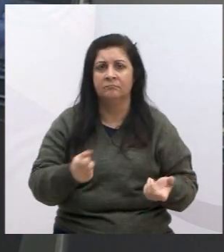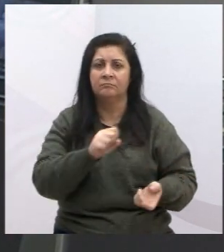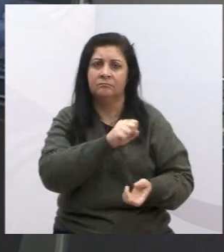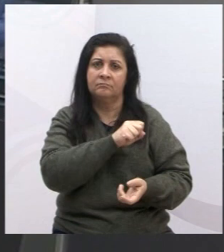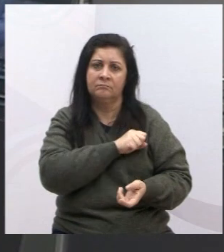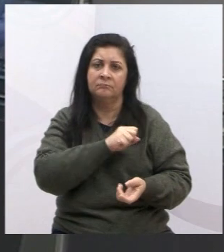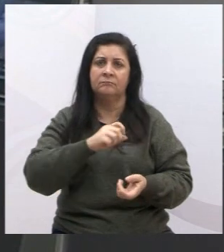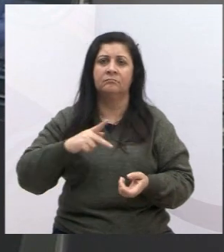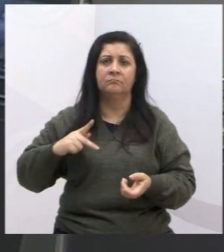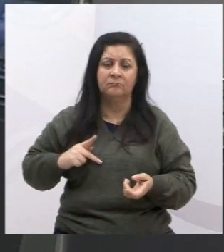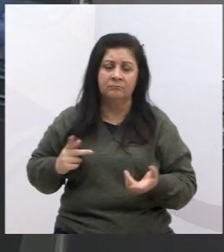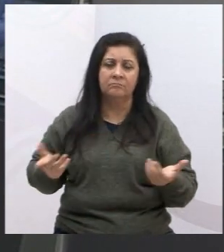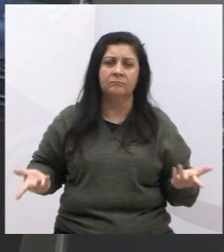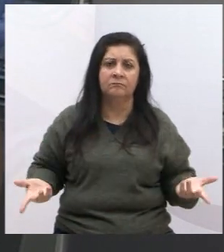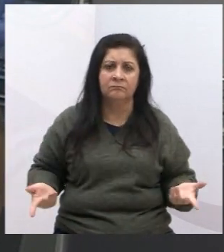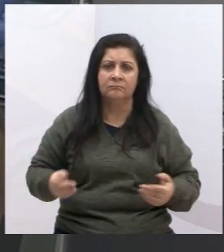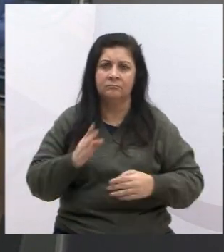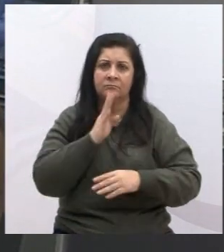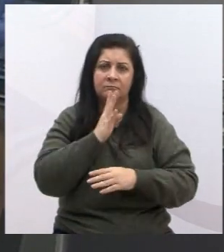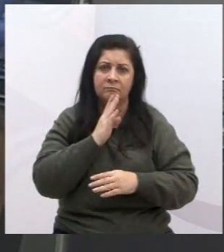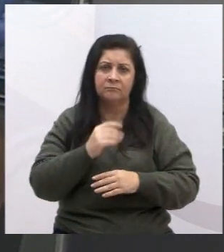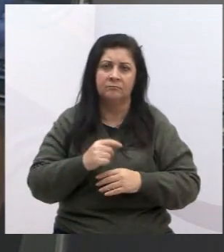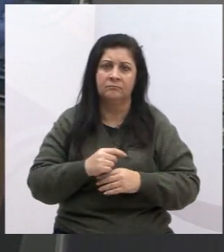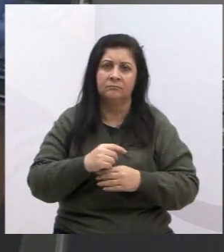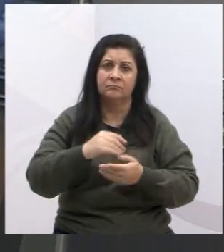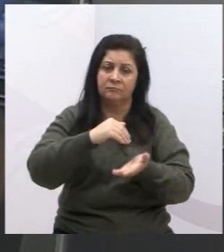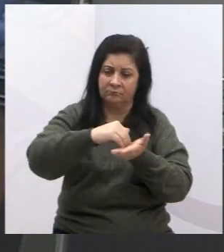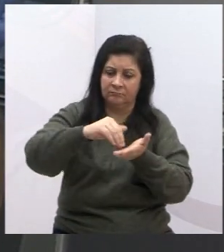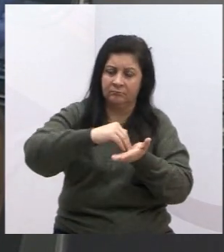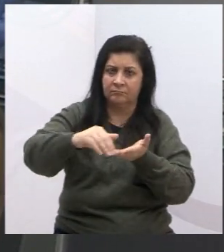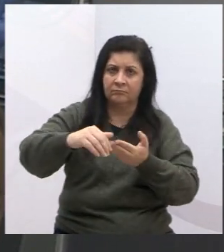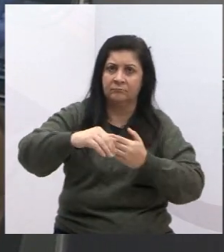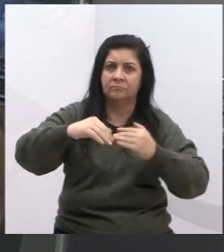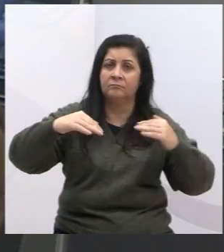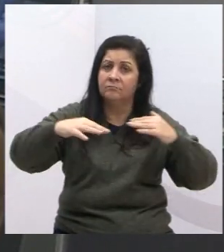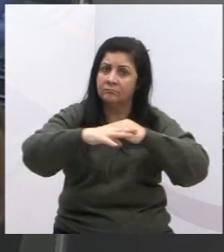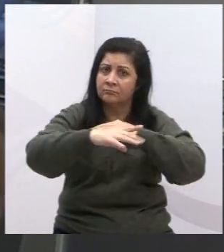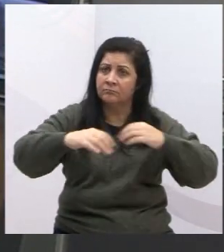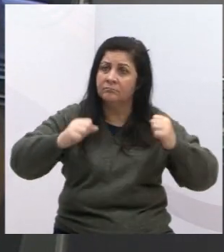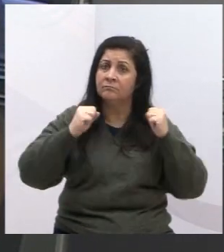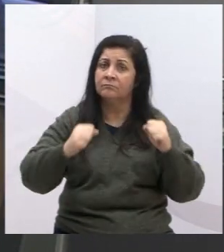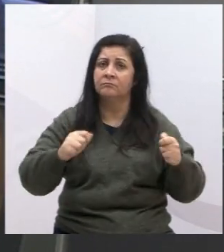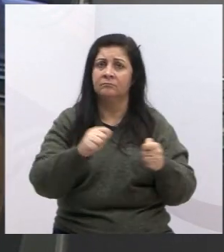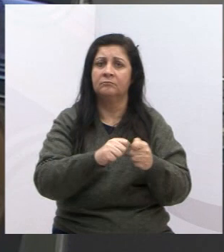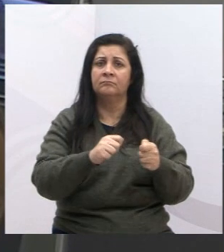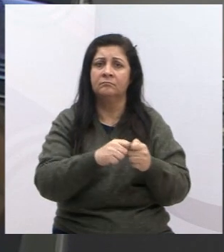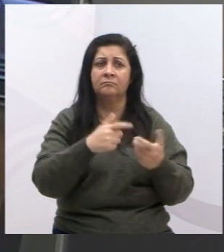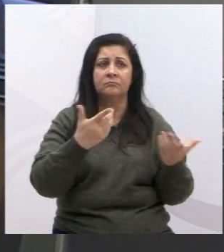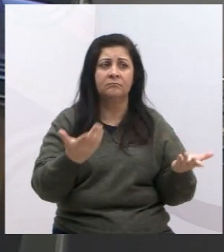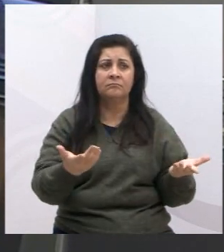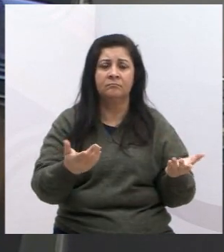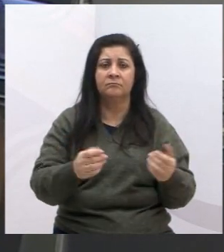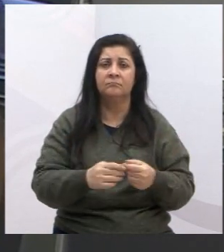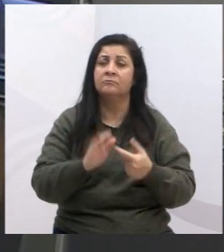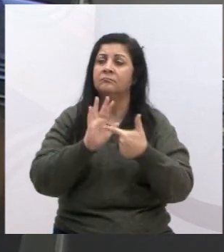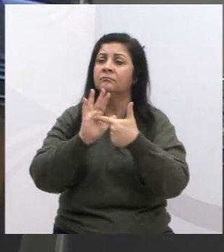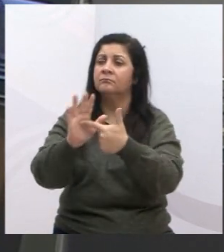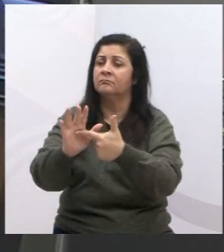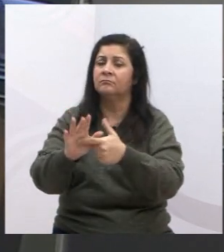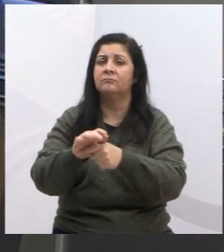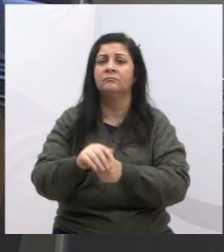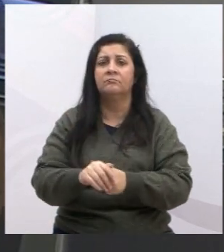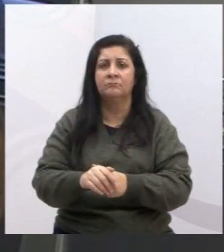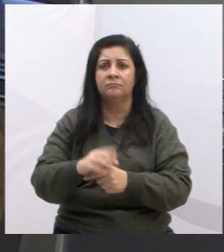municipais. O pessoal da Secretaria de Mobilidade, assim como fizeram na Geraldo Scavone, podem fazer na Nilo Máximo também, apresentar para o DR